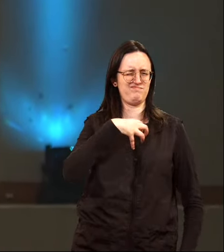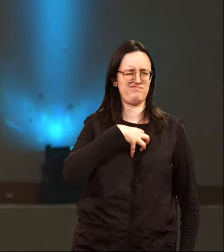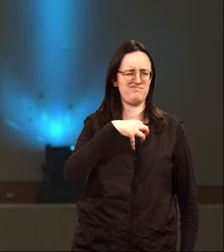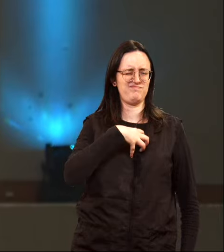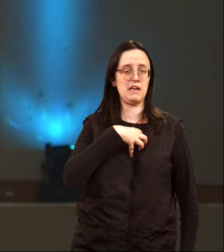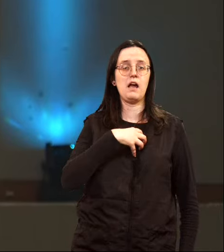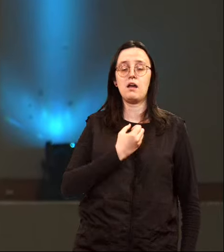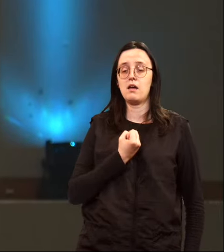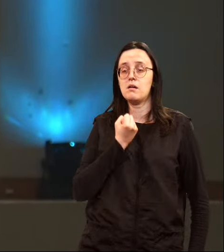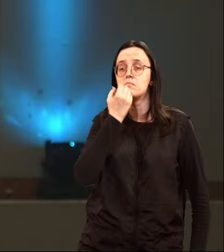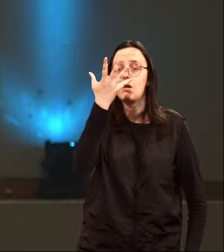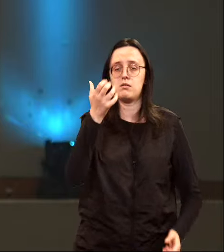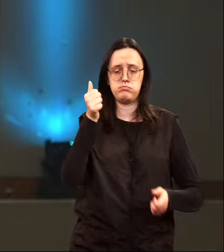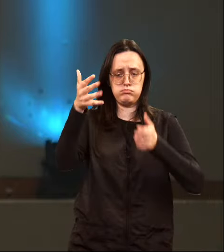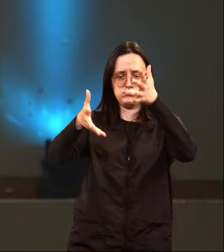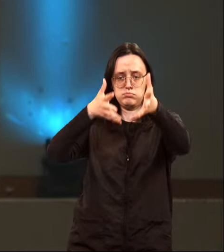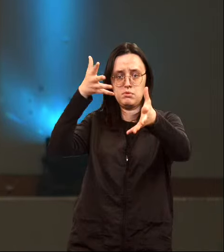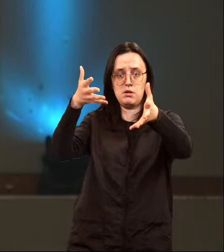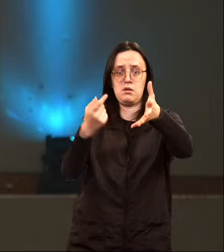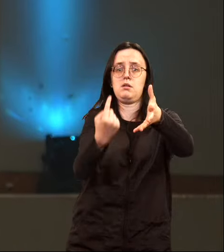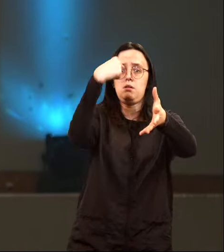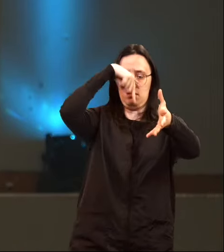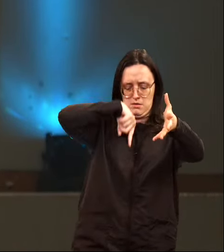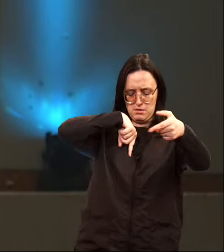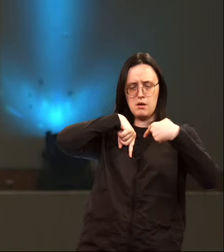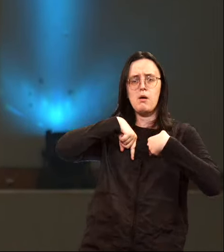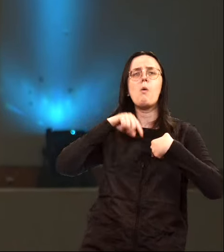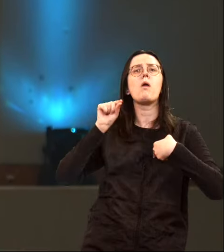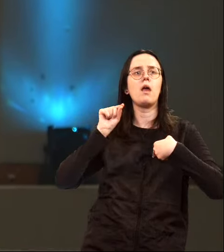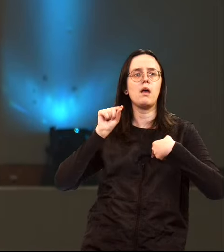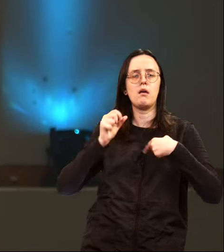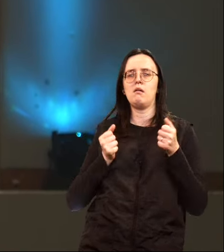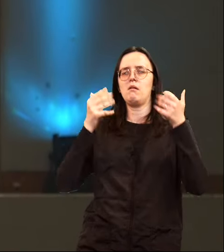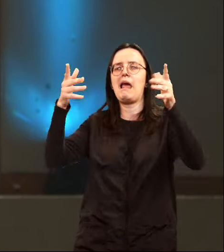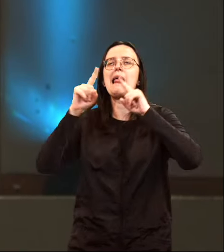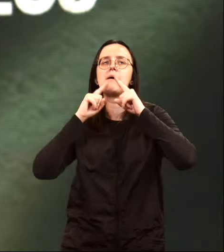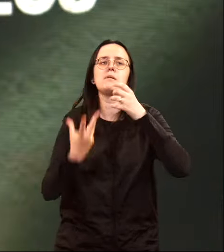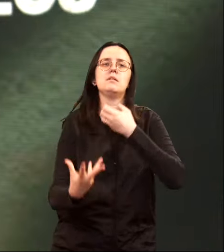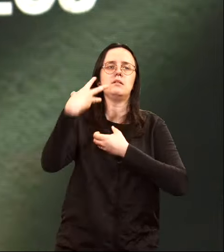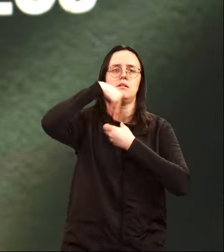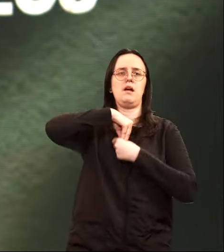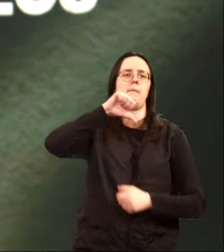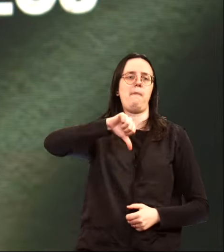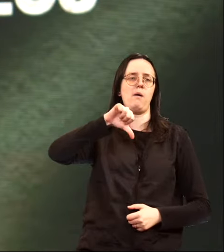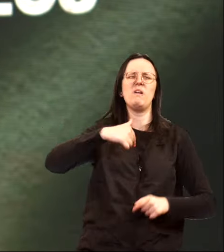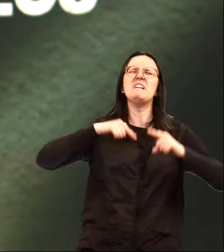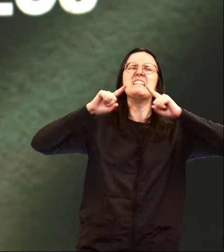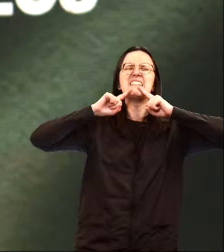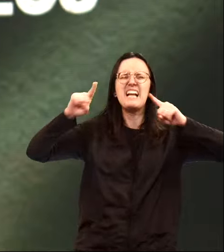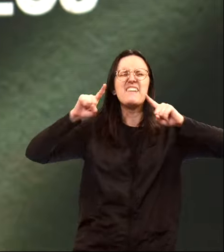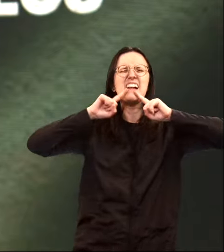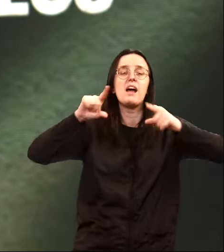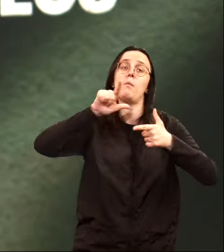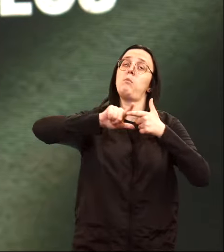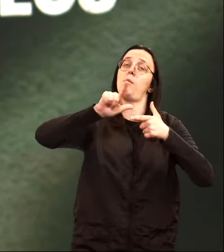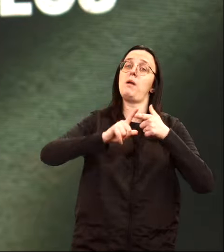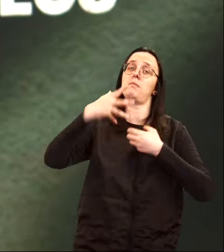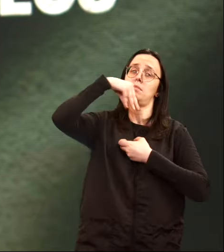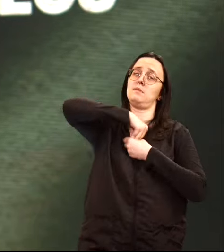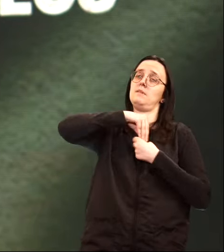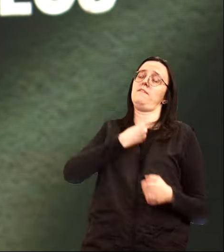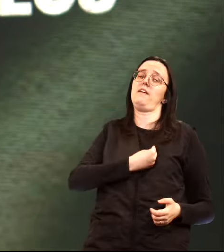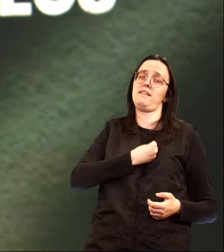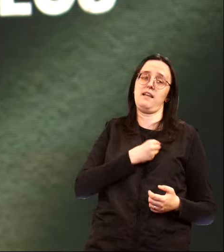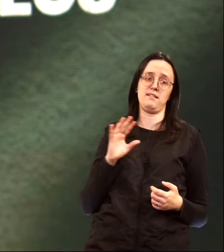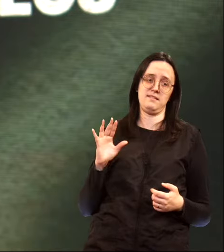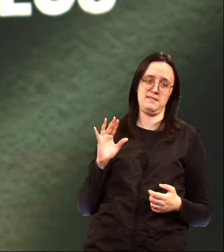boca fala do que o coração está cheio. Gente que reclama demais está com problema na vida.